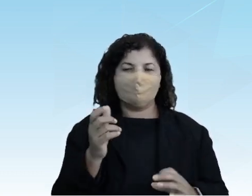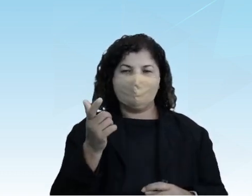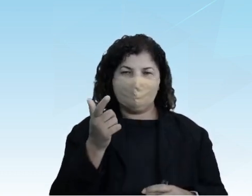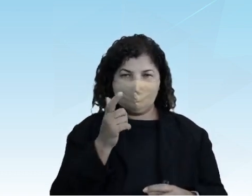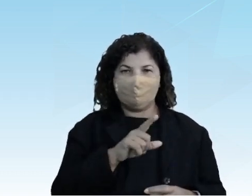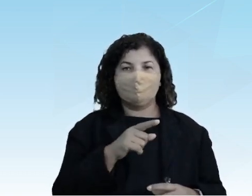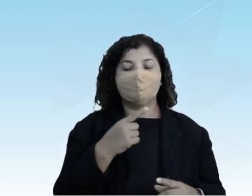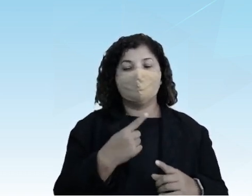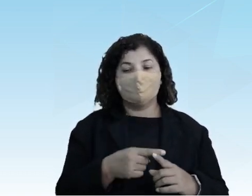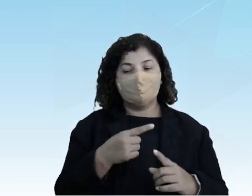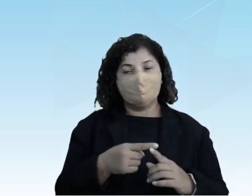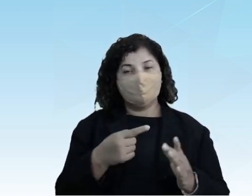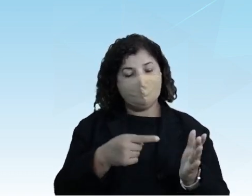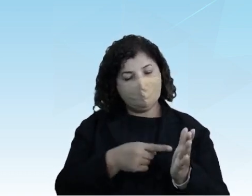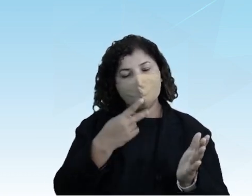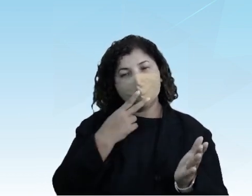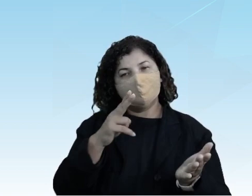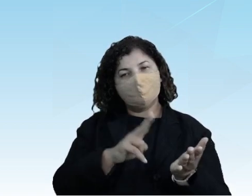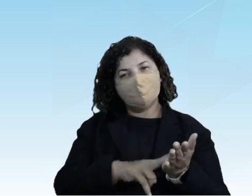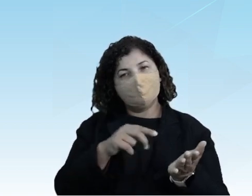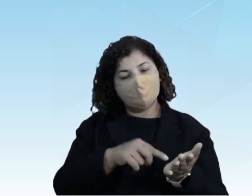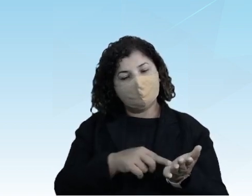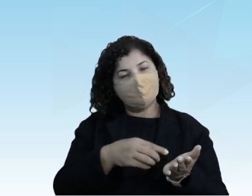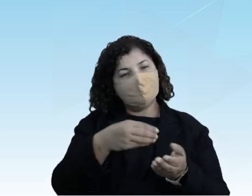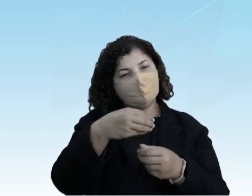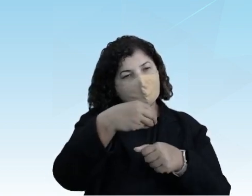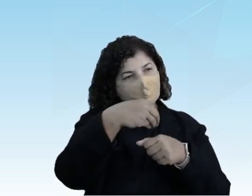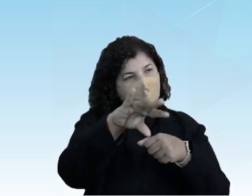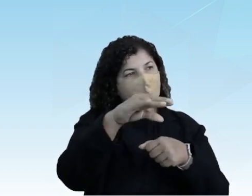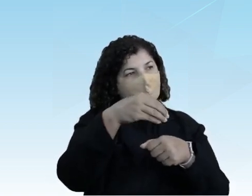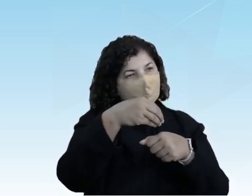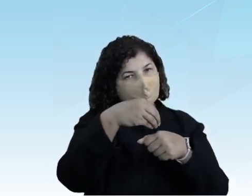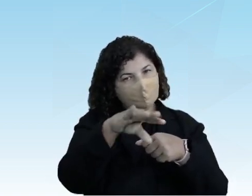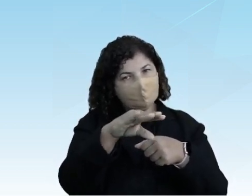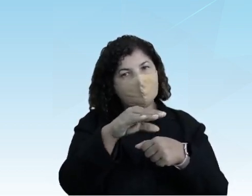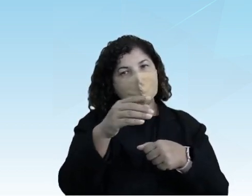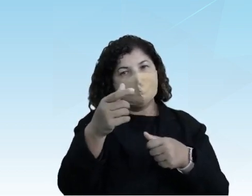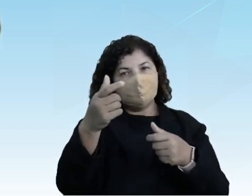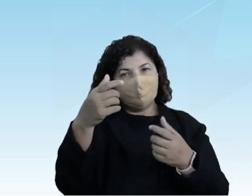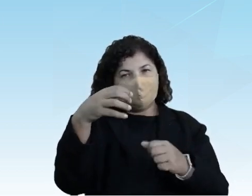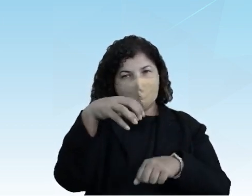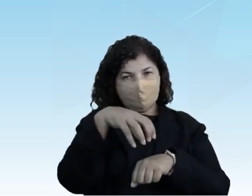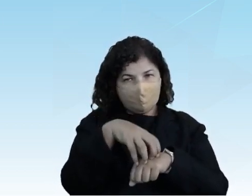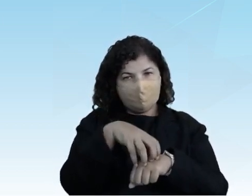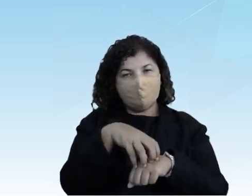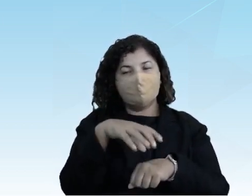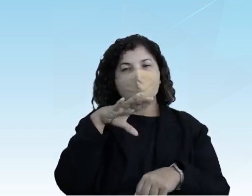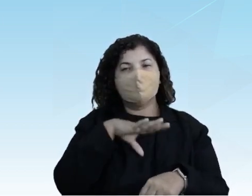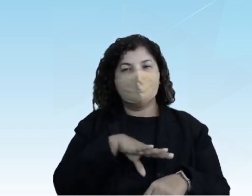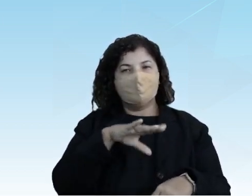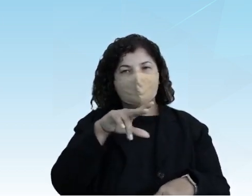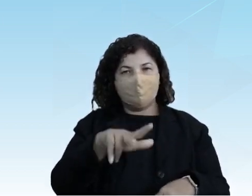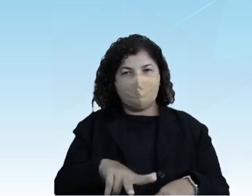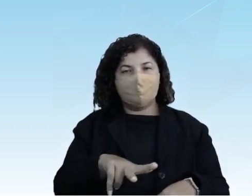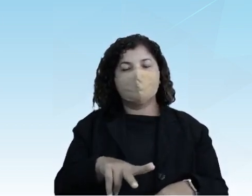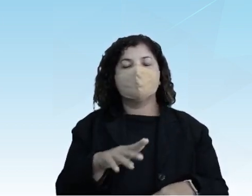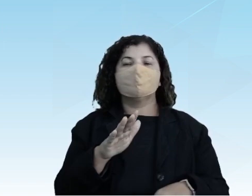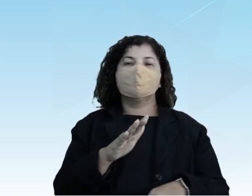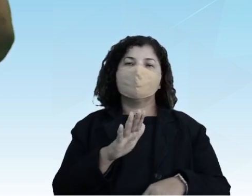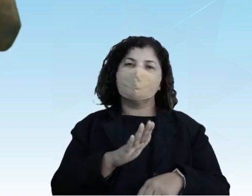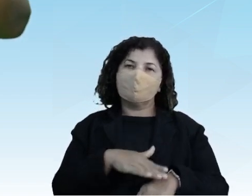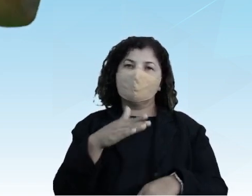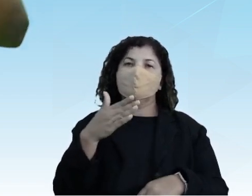famosa carta era informar o quê, pessoal? Informar o rei de Portugal acerca